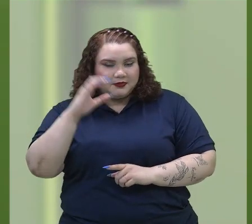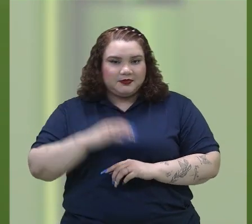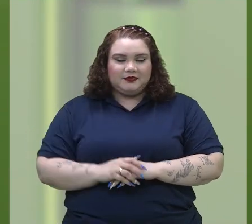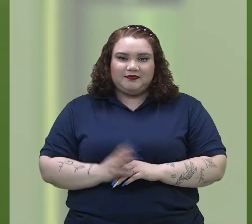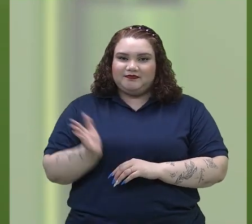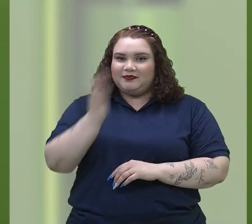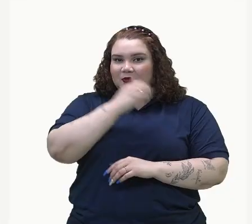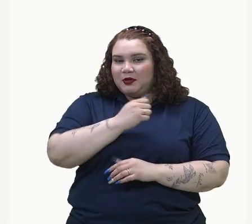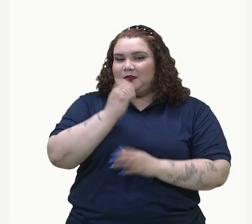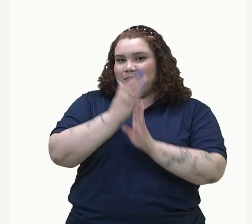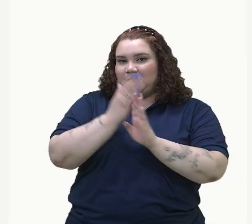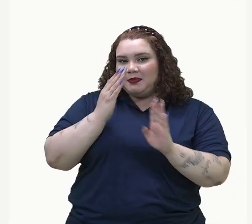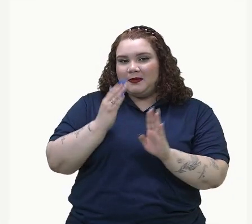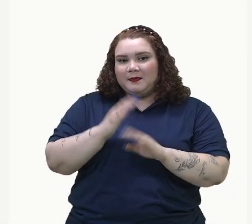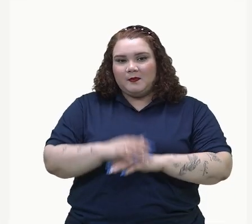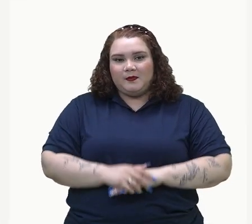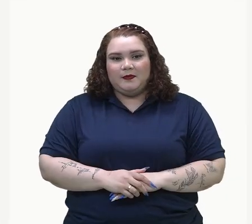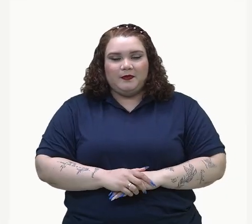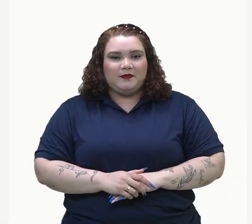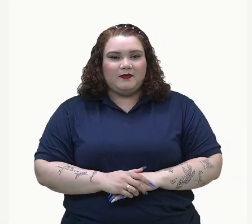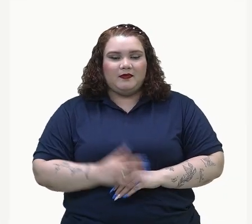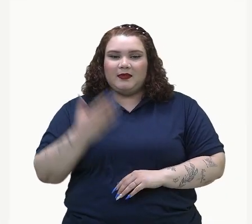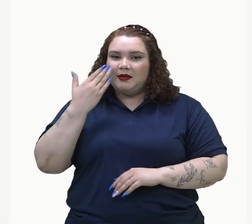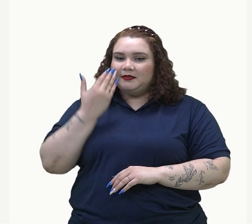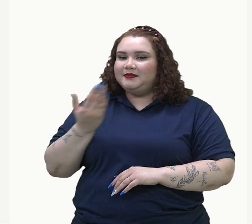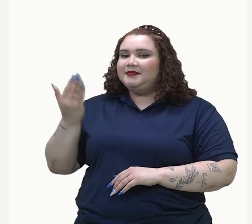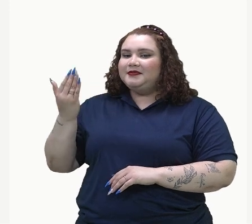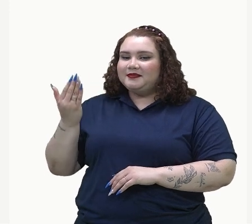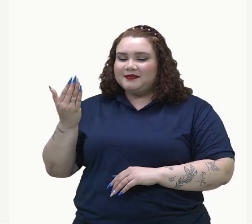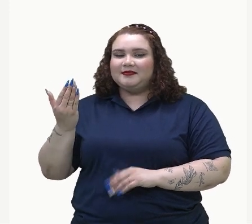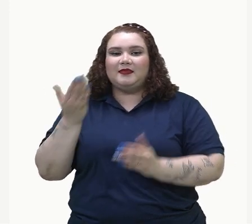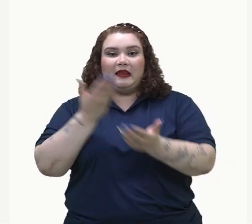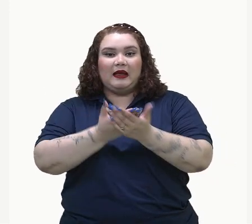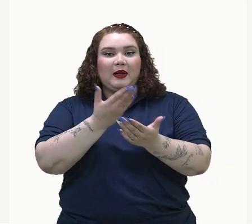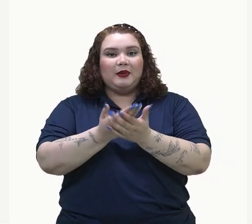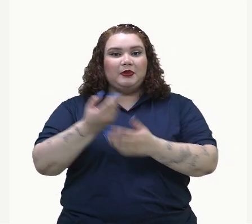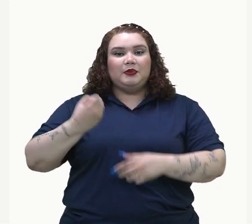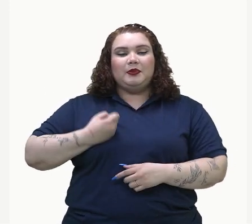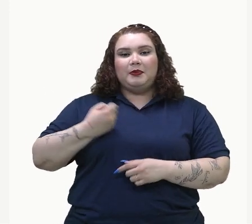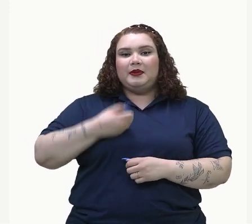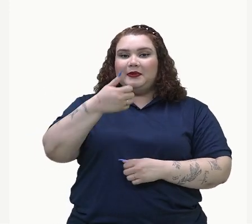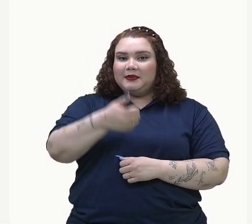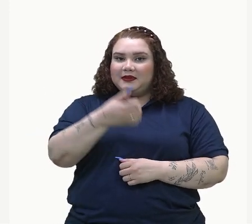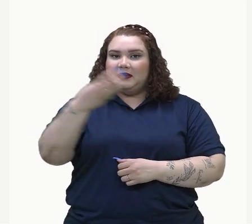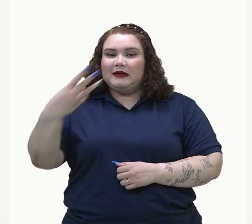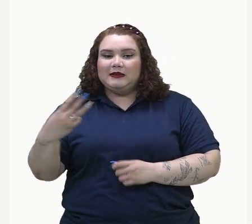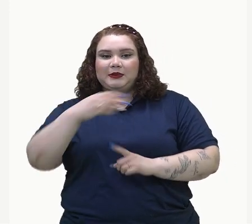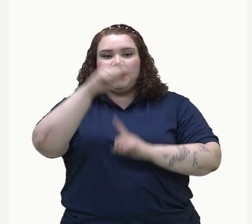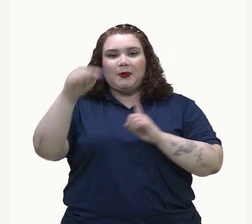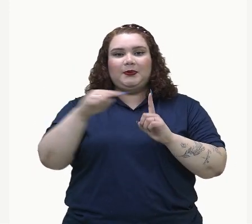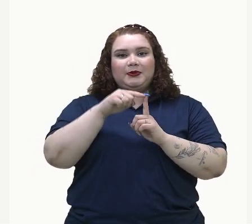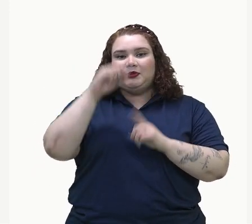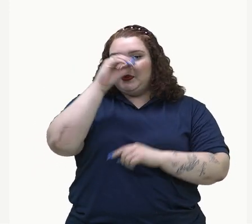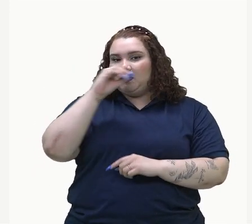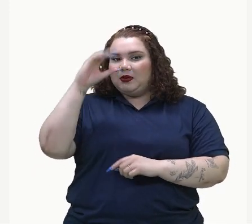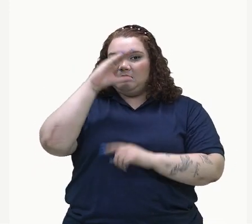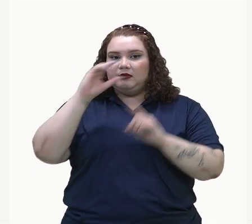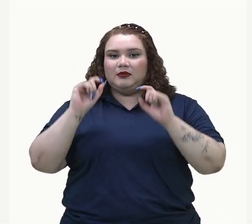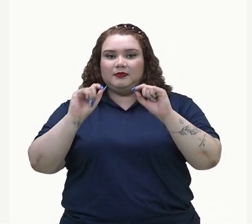Vamos lá descobrir? Olha aí, aula 13. Objeto de